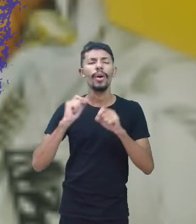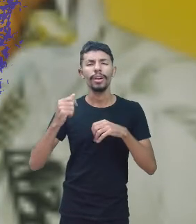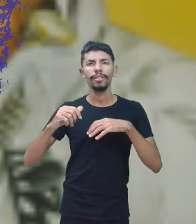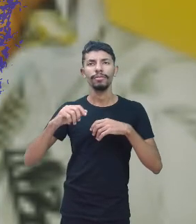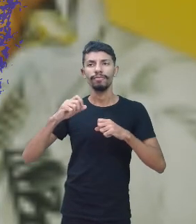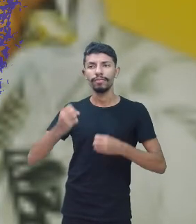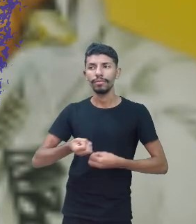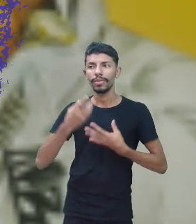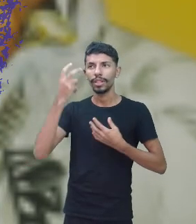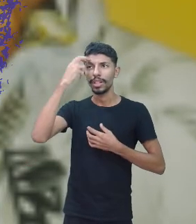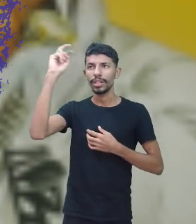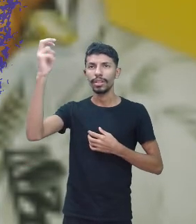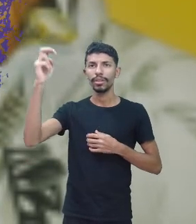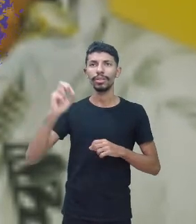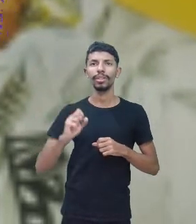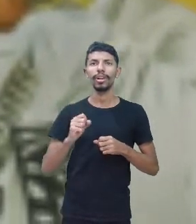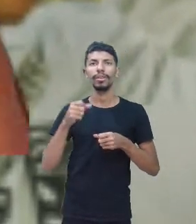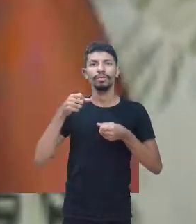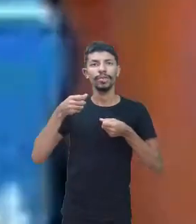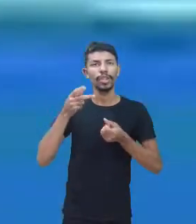nasceu nas periferias de Recife,